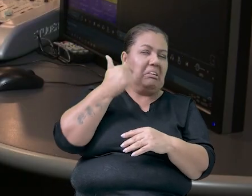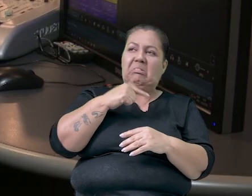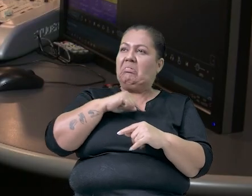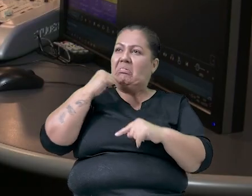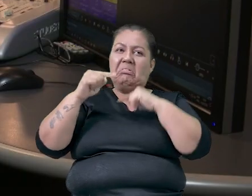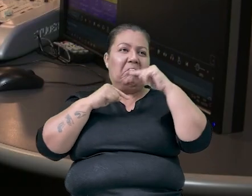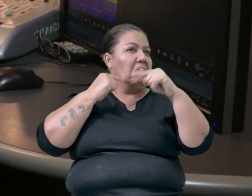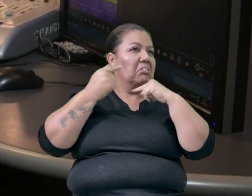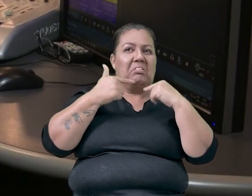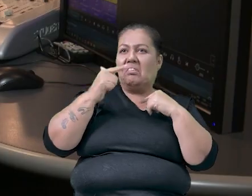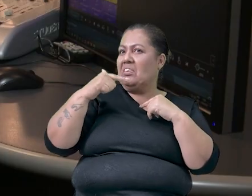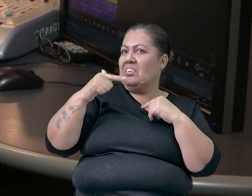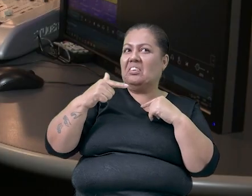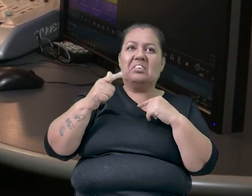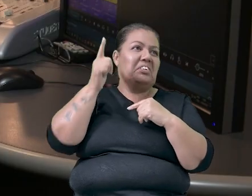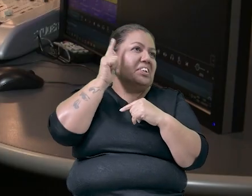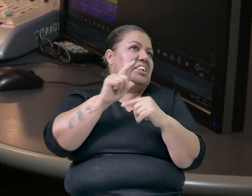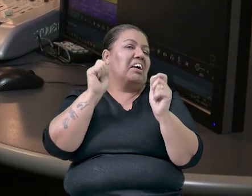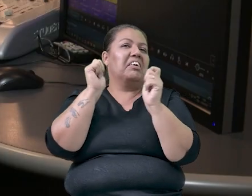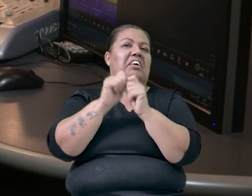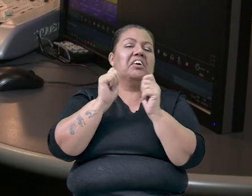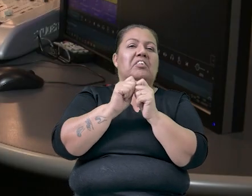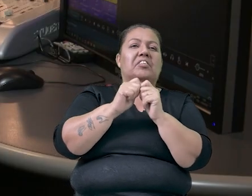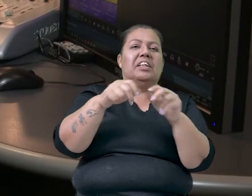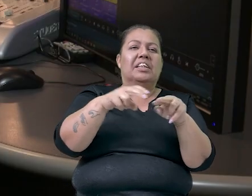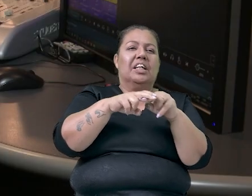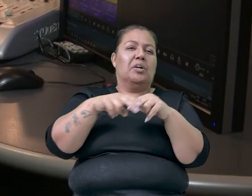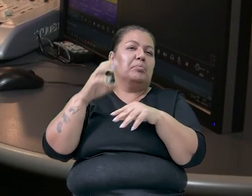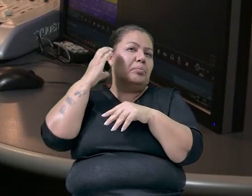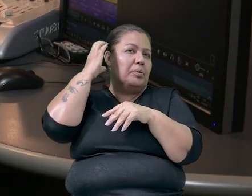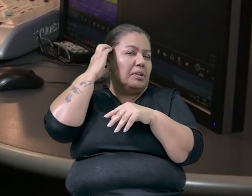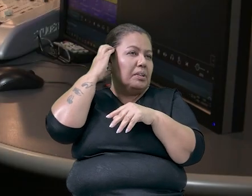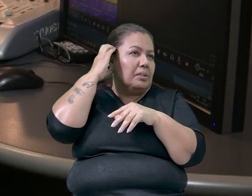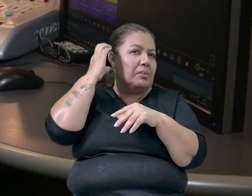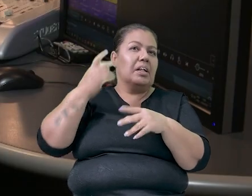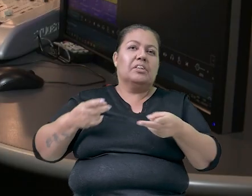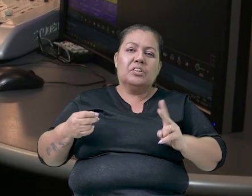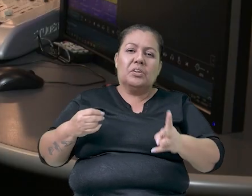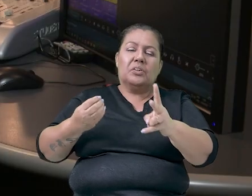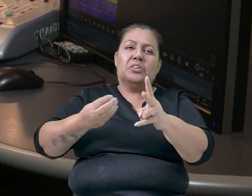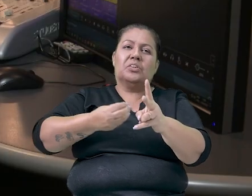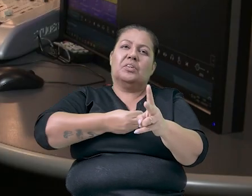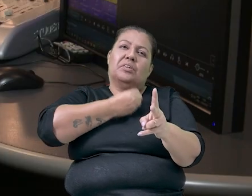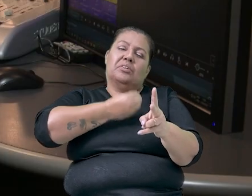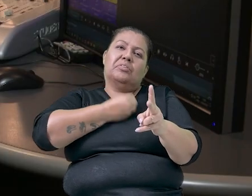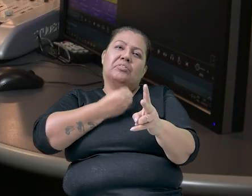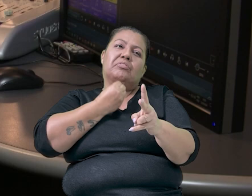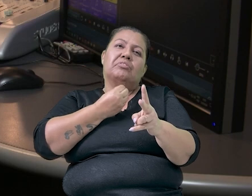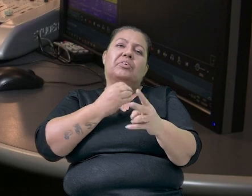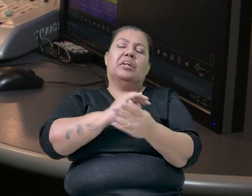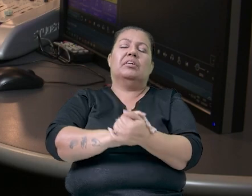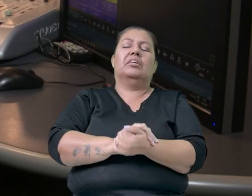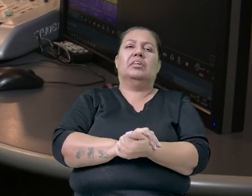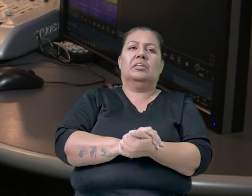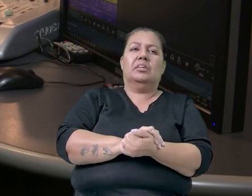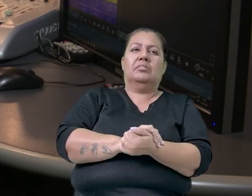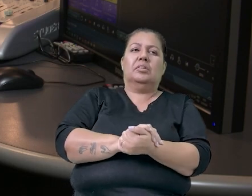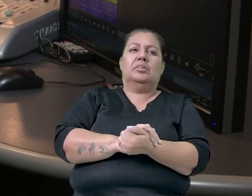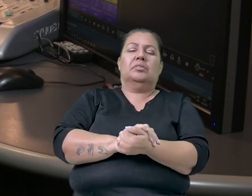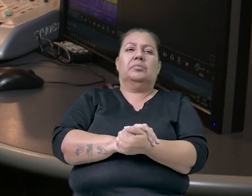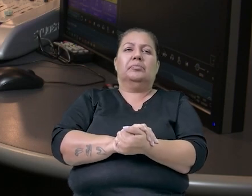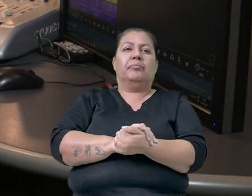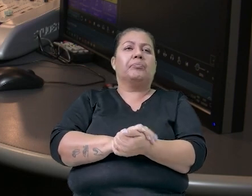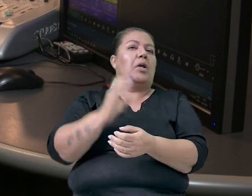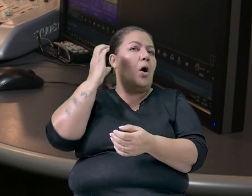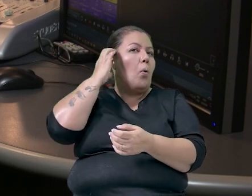meio de comunicação consegue fazer. Tá? Por isso que o rádio continua vivo, mesmo com esse mix de mídia que existe hoje. O